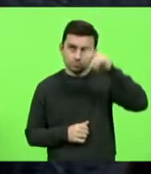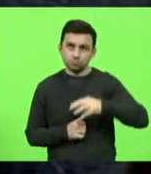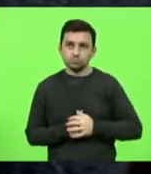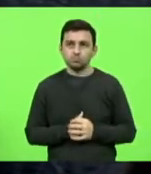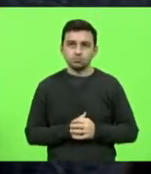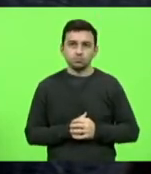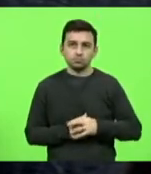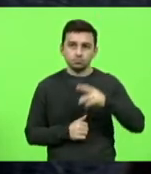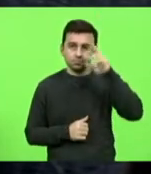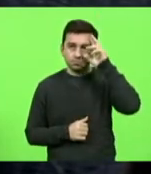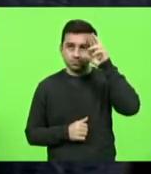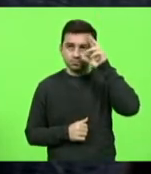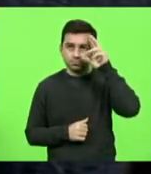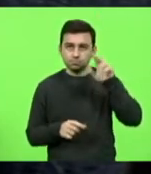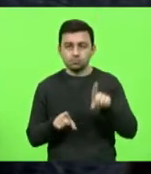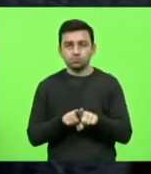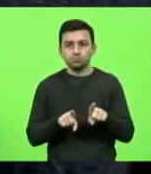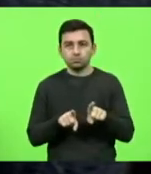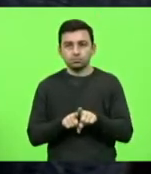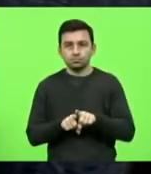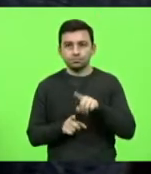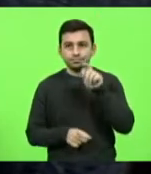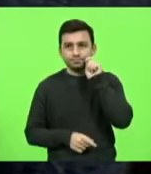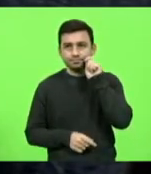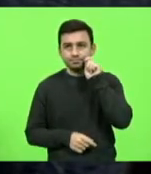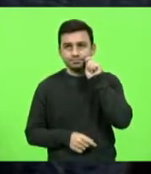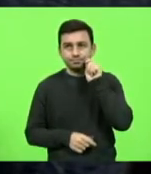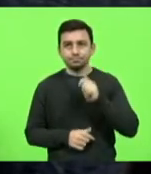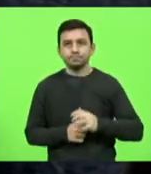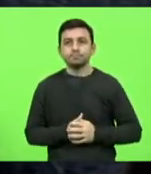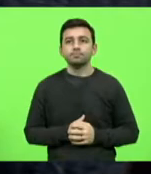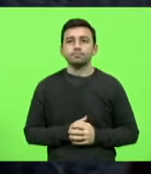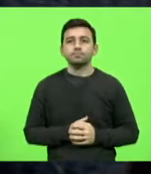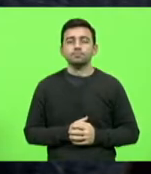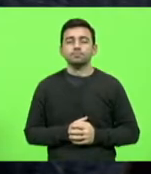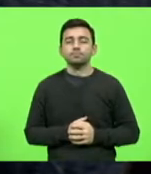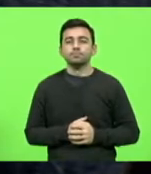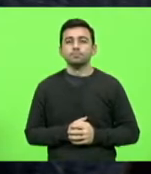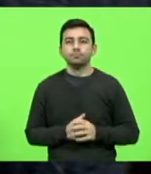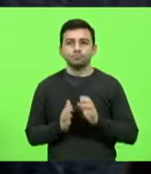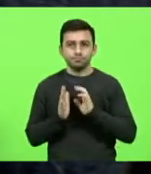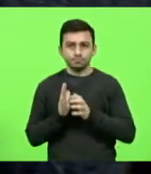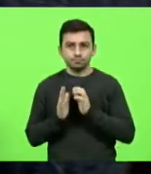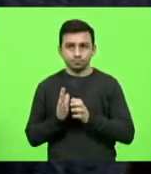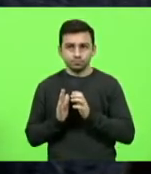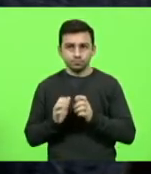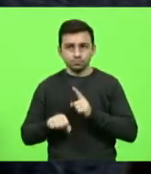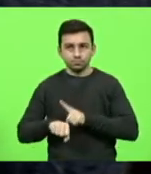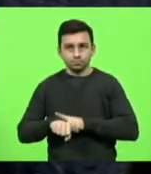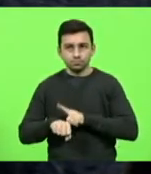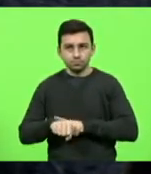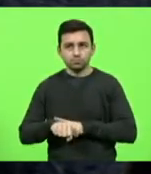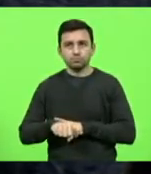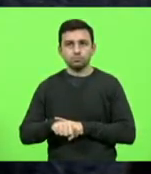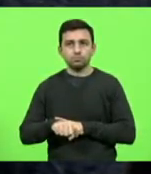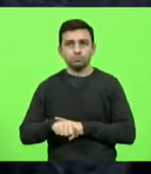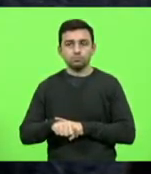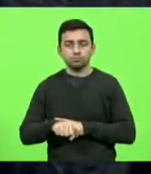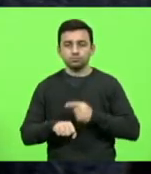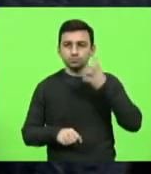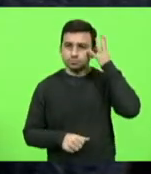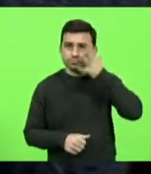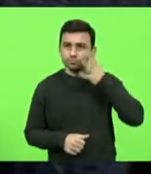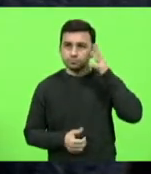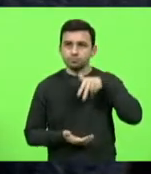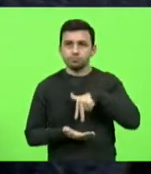Ricardo Alba e a senhora deputada Ana Campagnolo. Grande expediente. Neste horário destinado aos partidos políticos, deram uso da